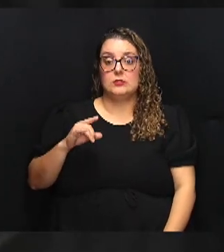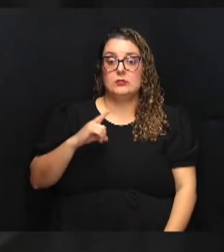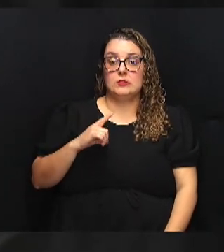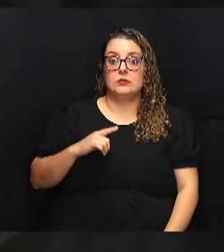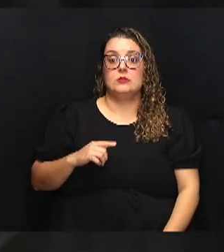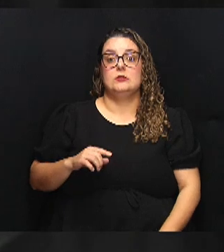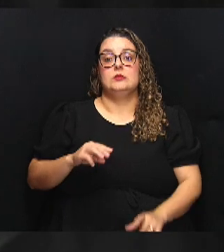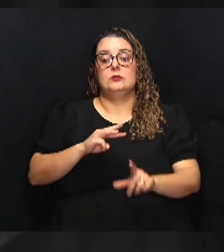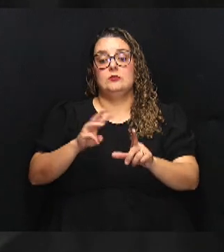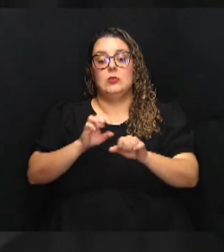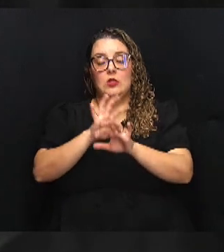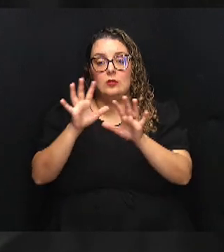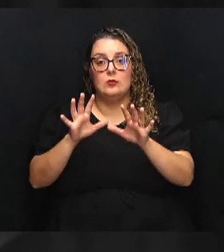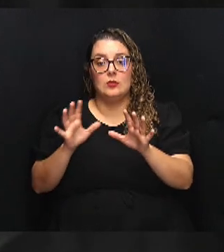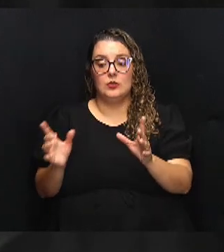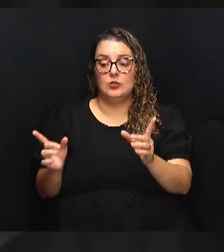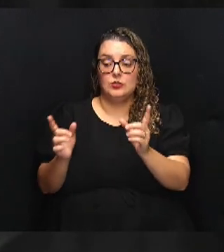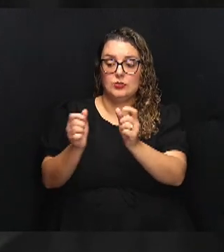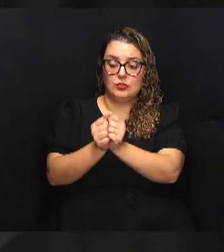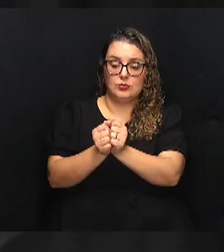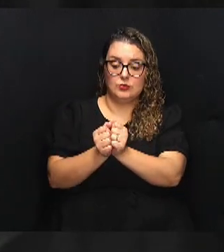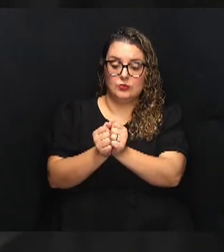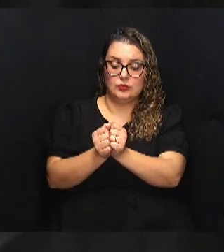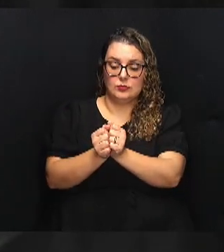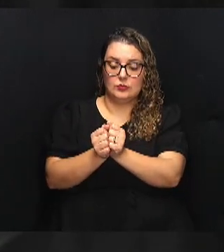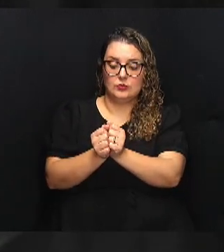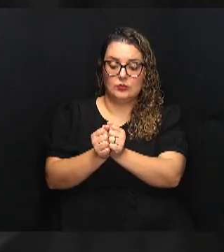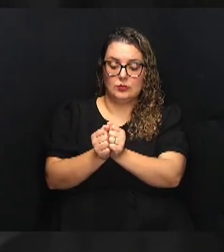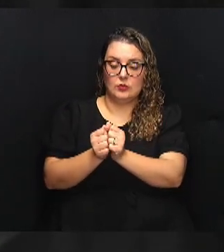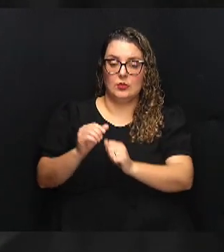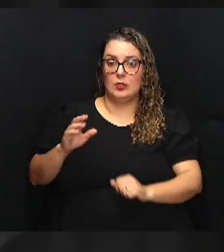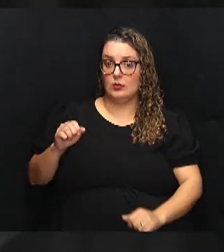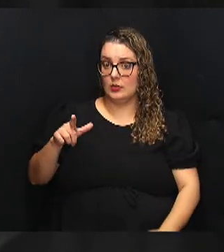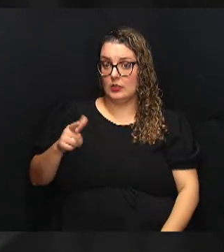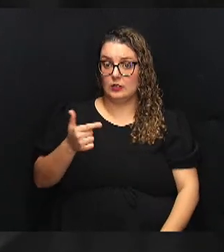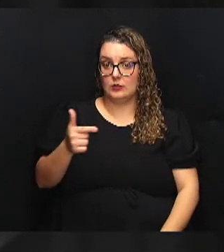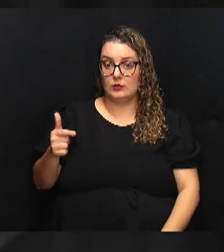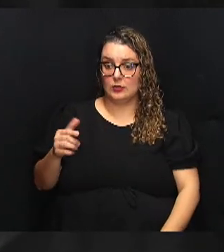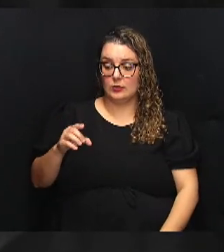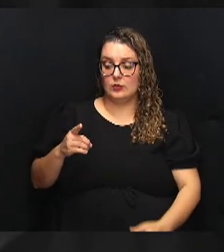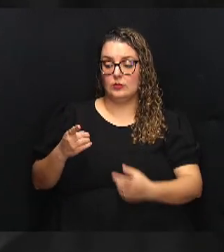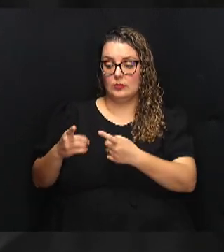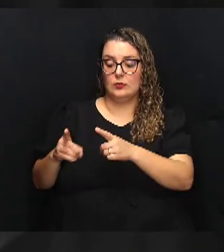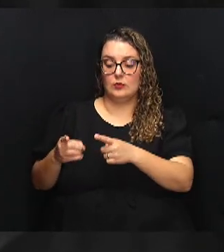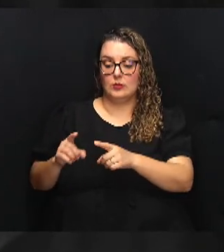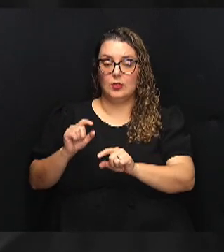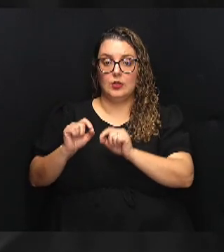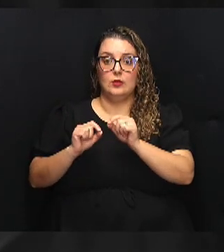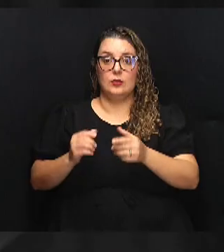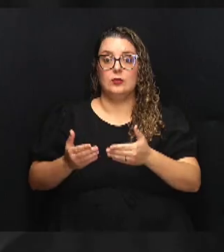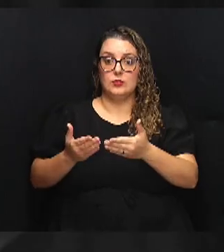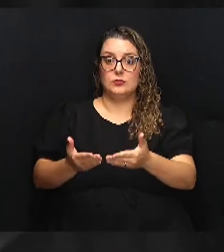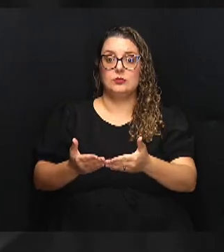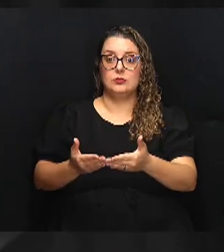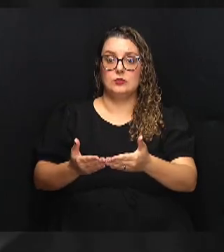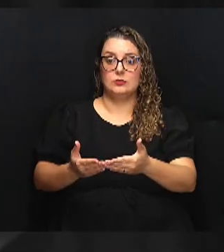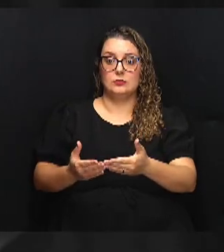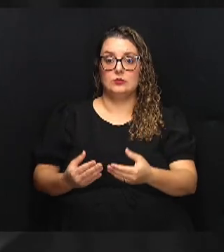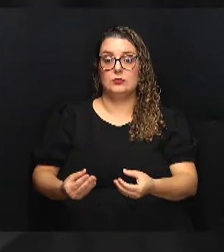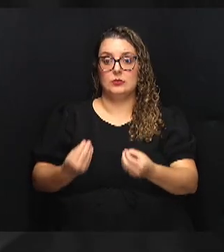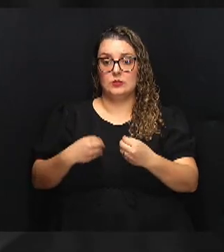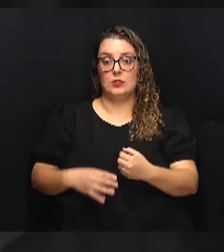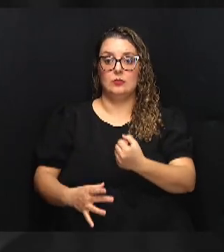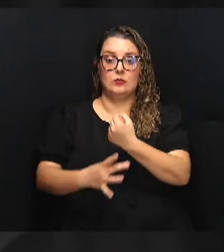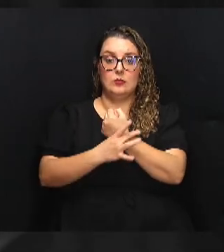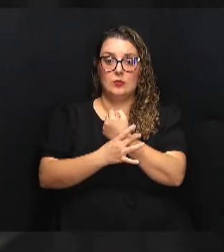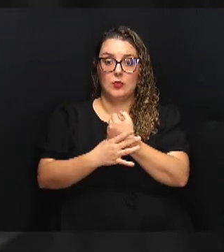transparência aliado a essa canal Sem Doutrinação, o que você traz? Você traz uma segurança